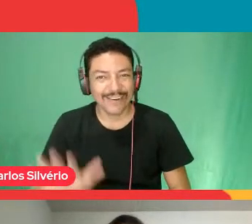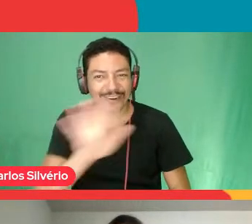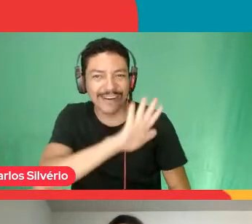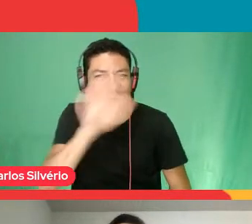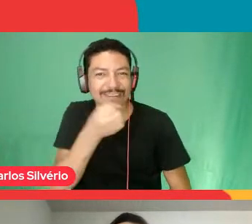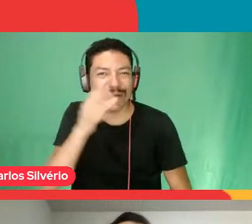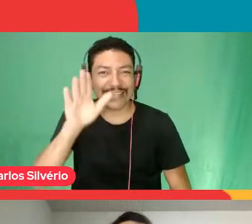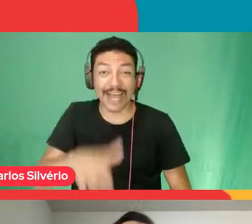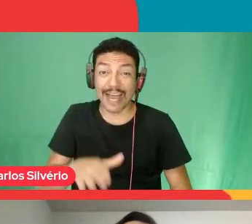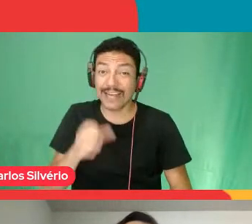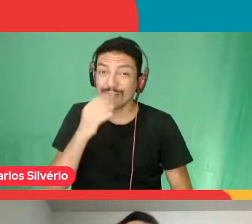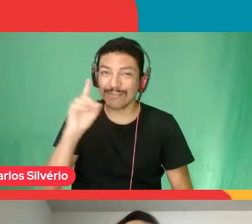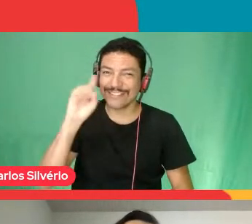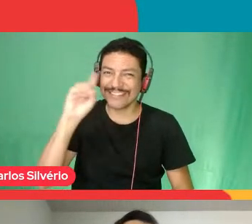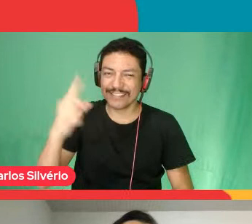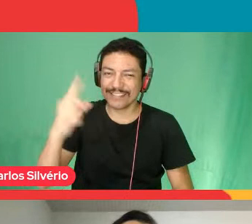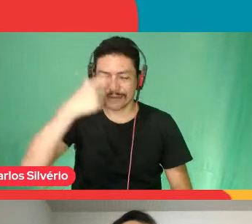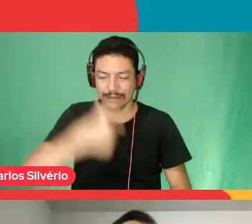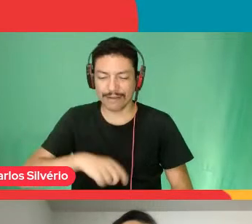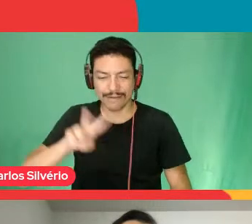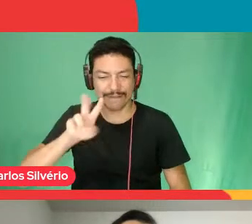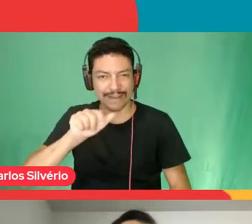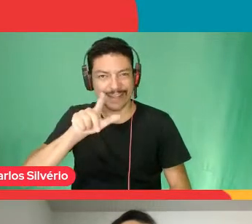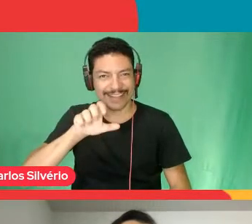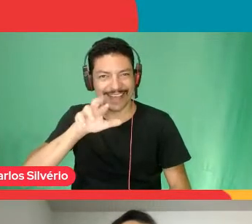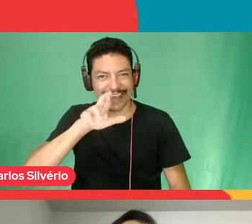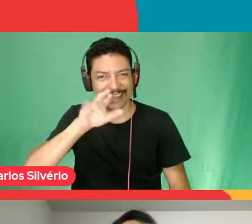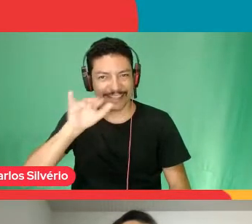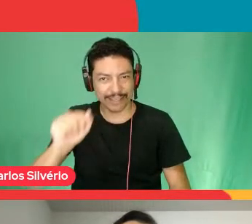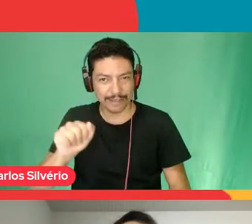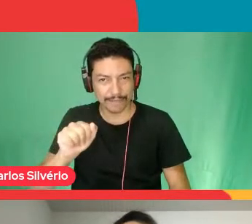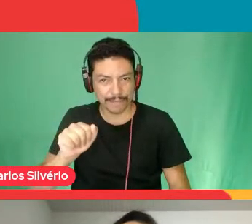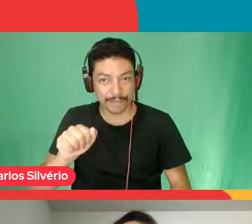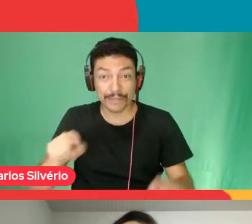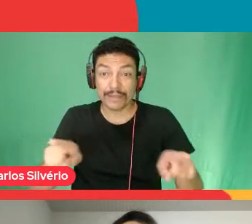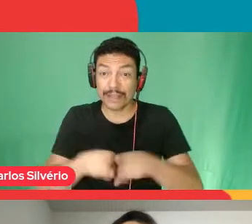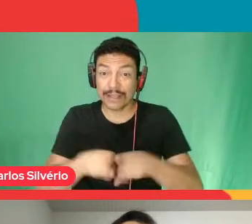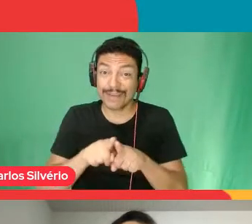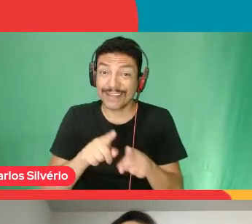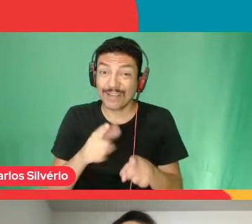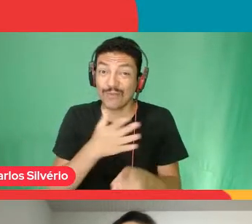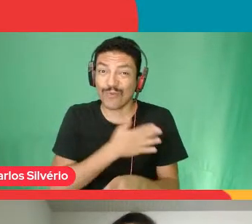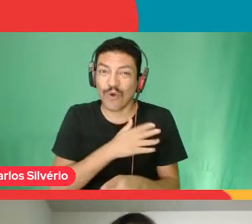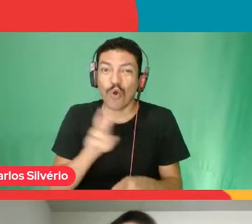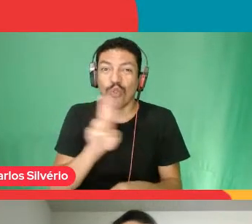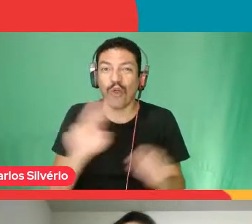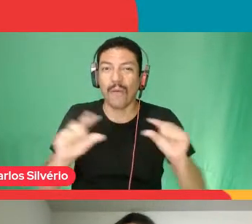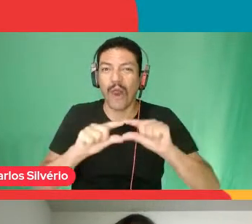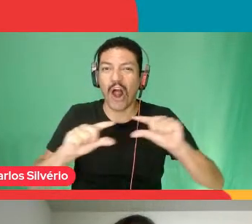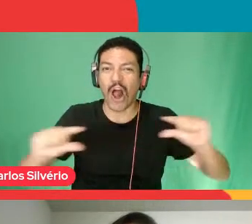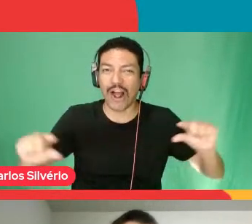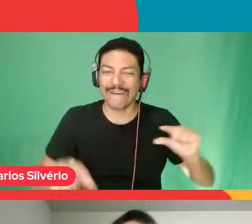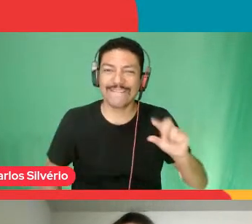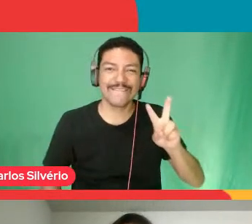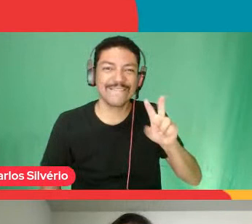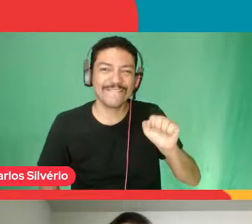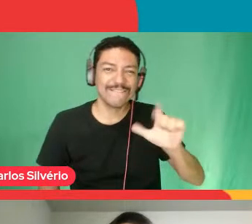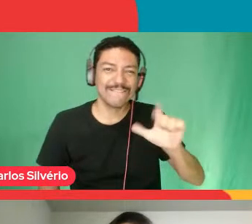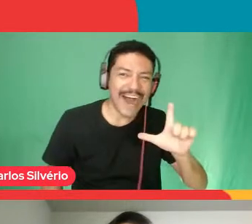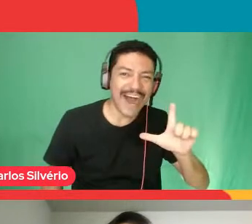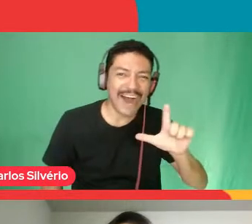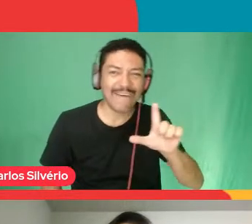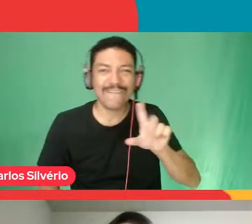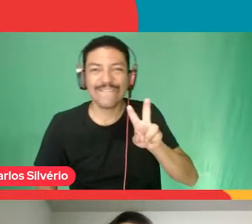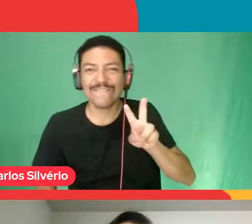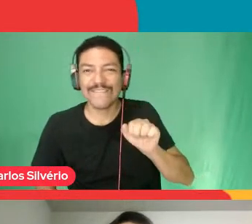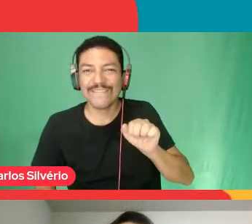dia. Eu sou a Valéria. Assim como a Aninha, eu tenho esse problema com o nome, né? Vamos lá, Val, Valerinha. É, eu sou uma